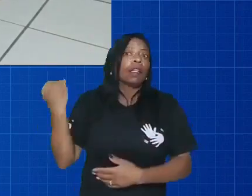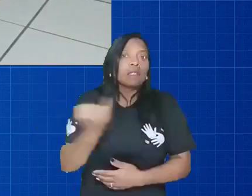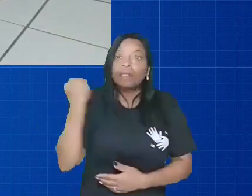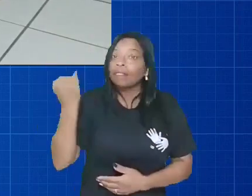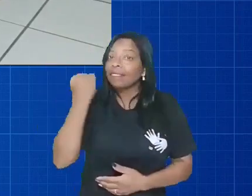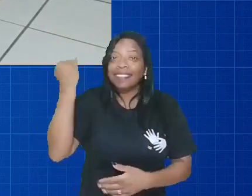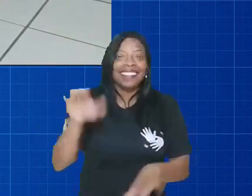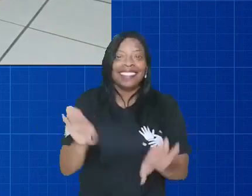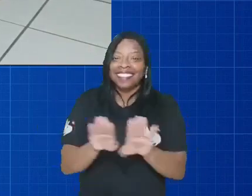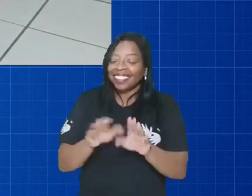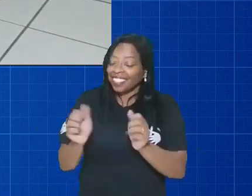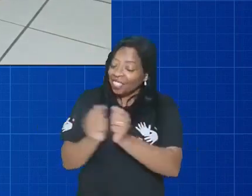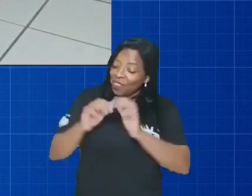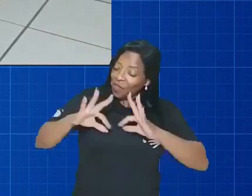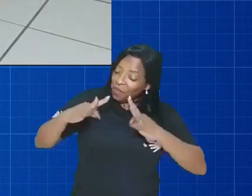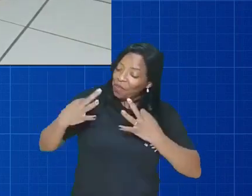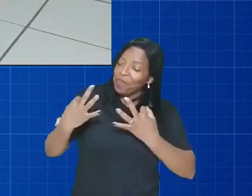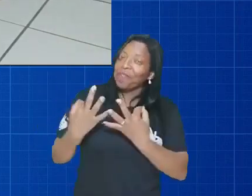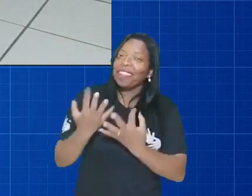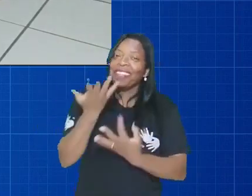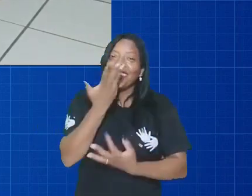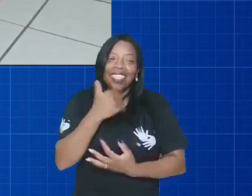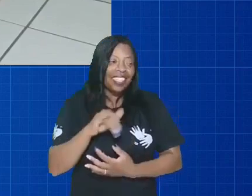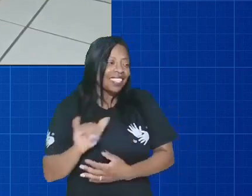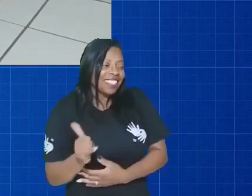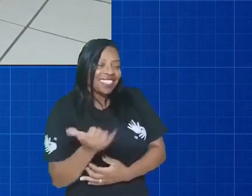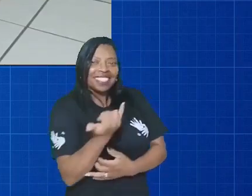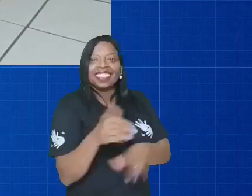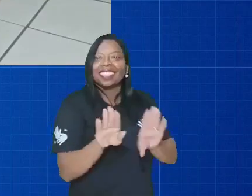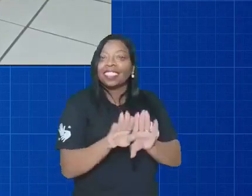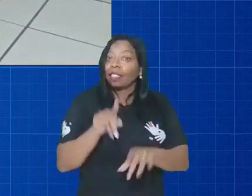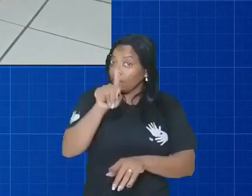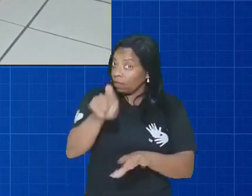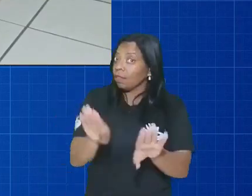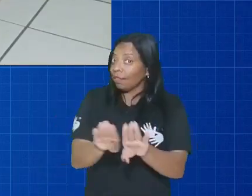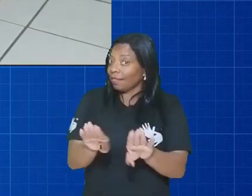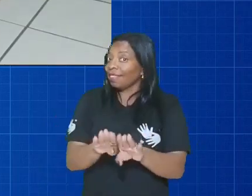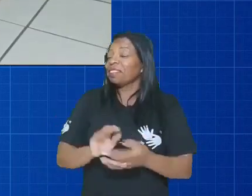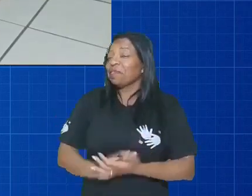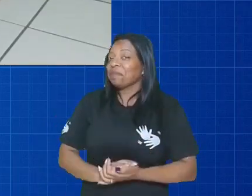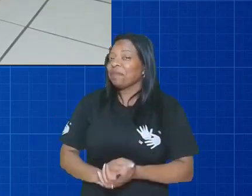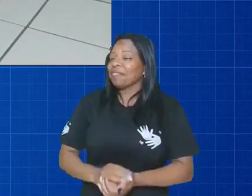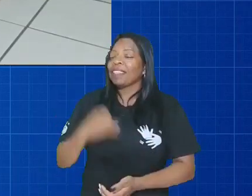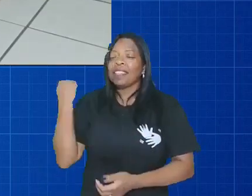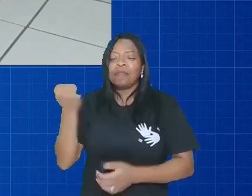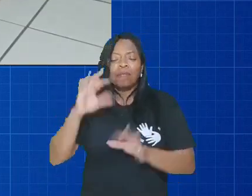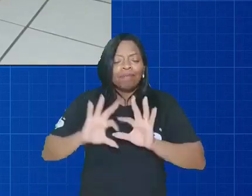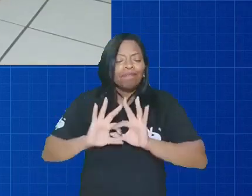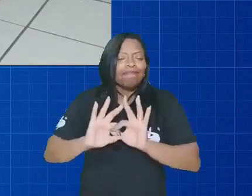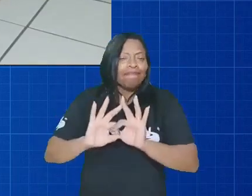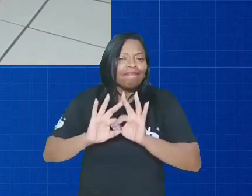para você, para a criança, né? Então, tá nessa parceria que é muito fundamental, tá?